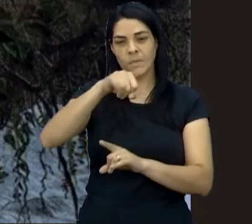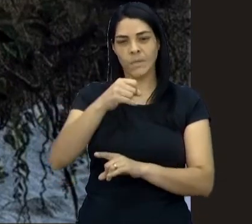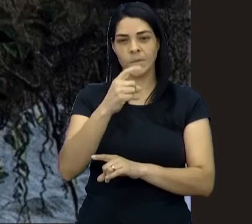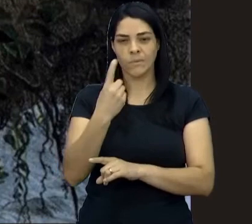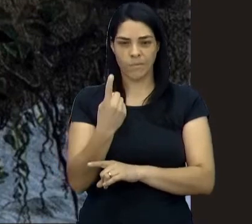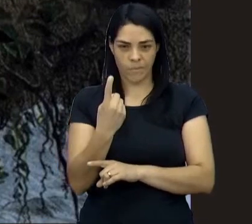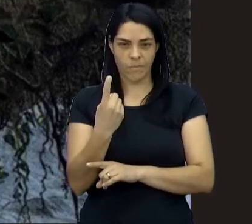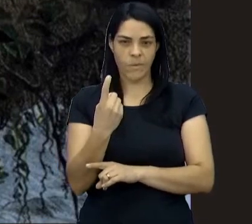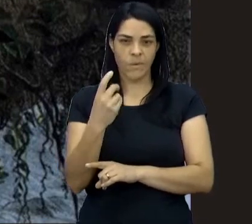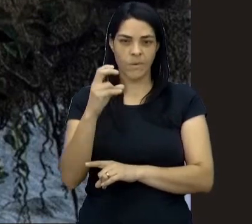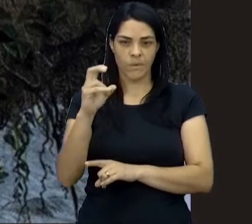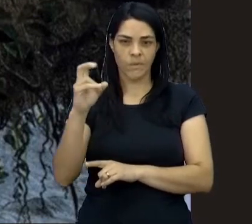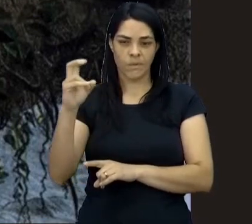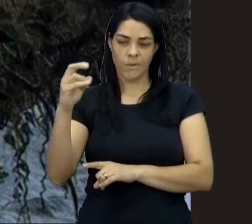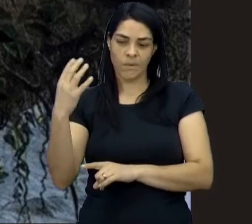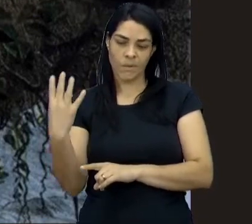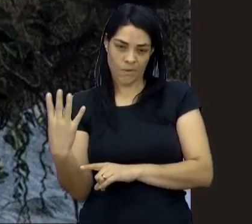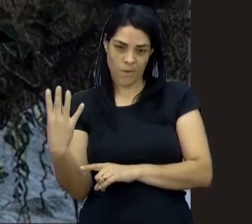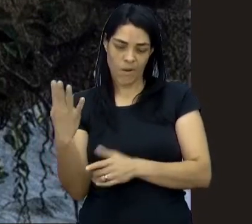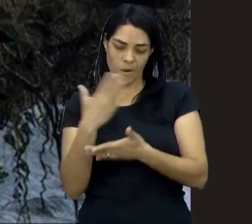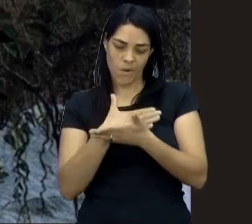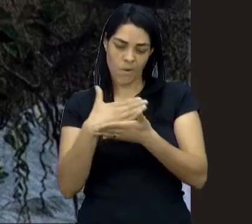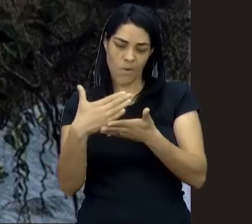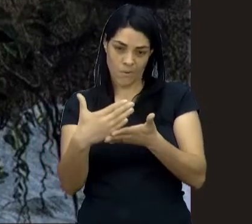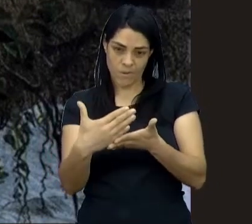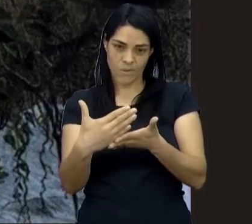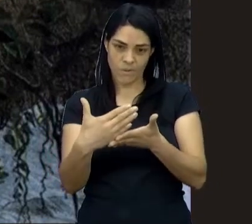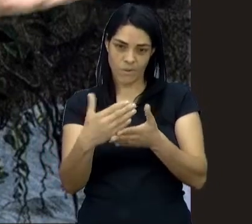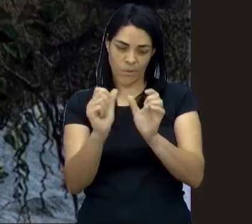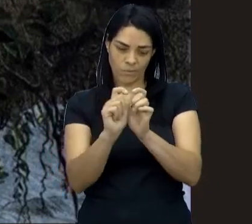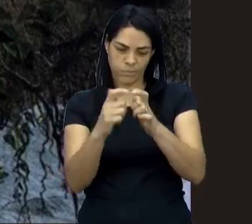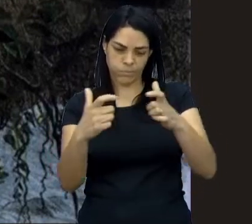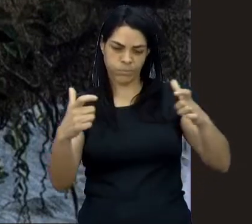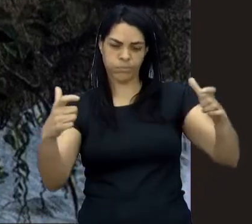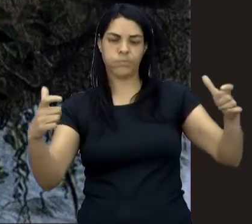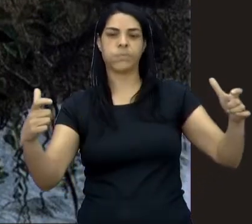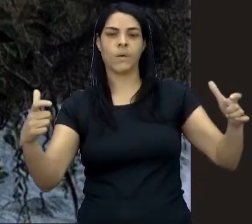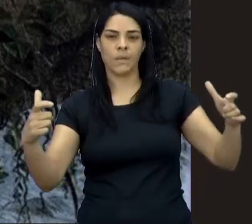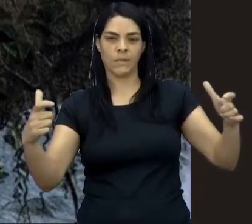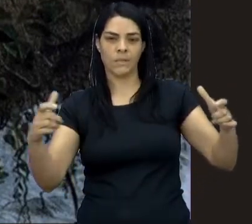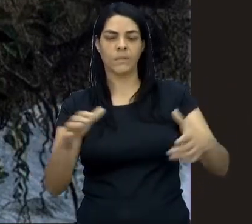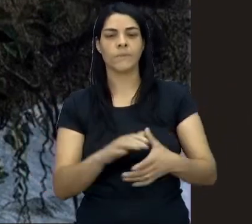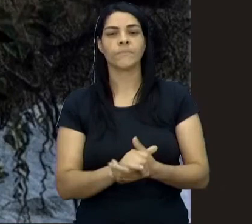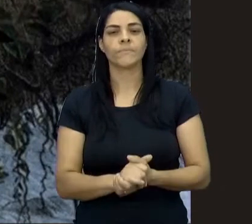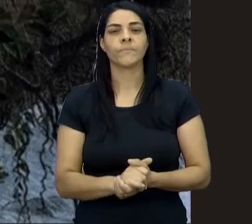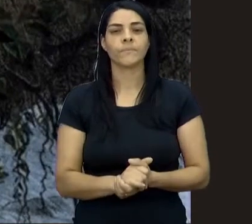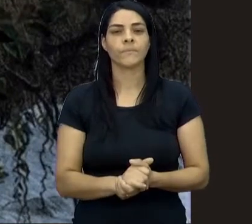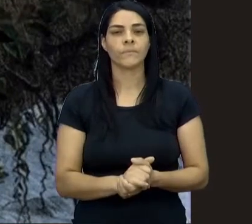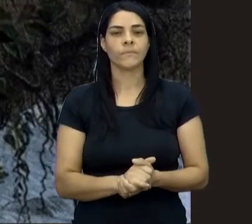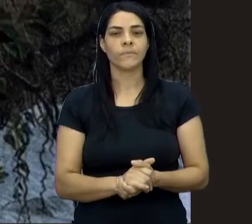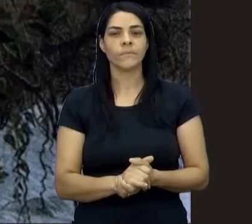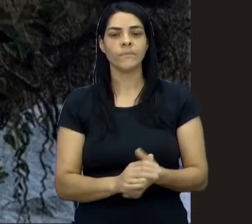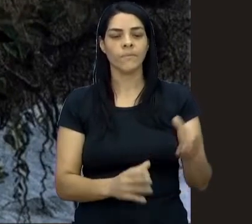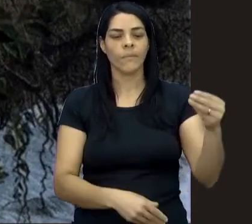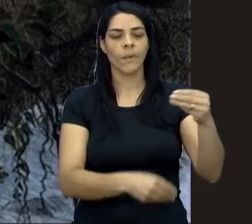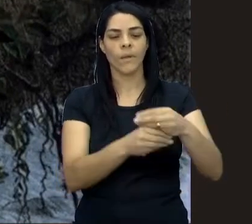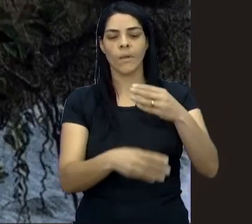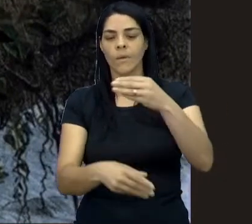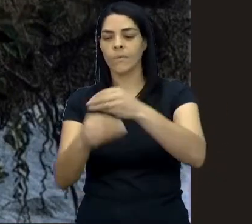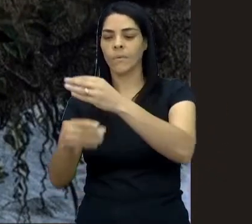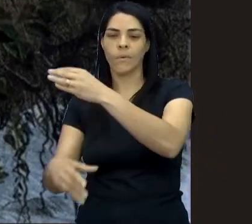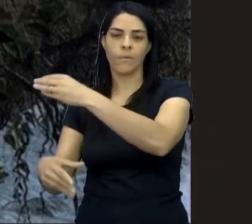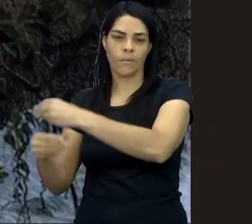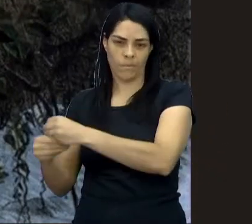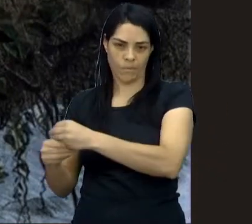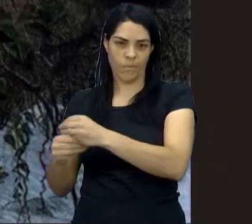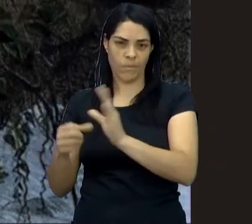o pontapé inicial para a própria expansão depois né com os anos e séculos que vieram depois